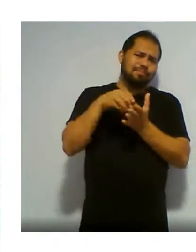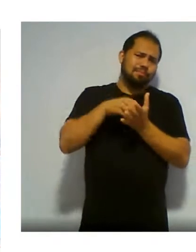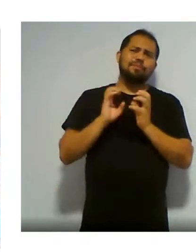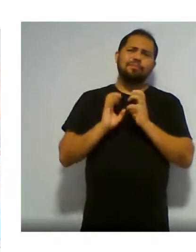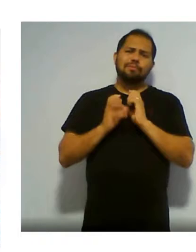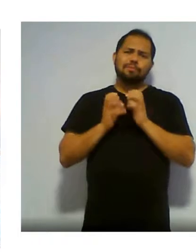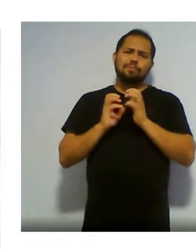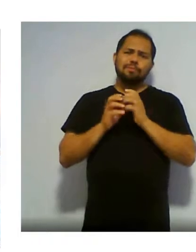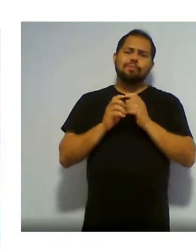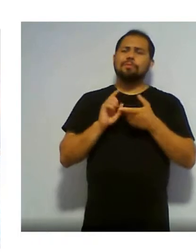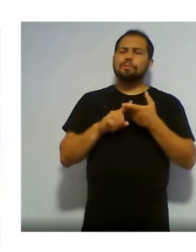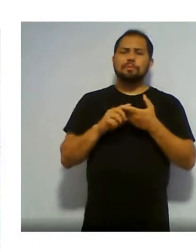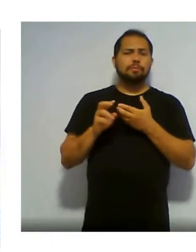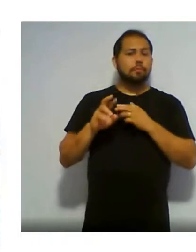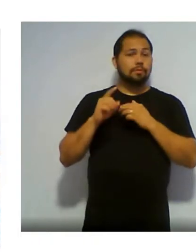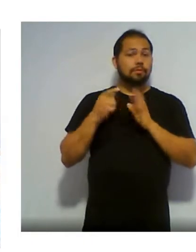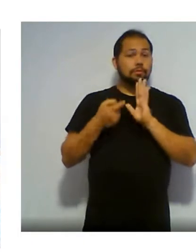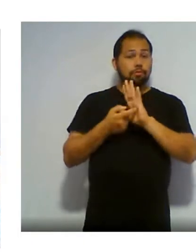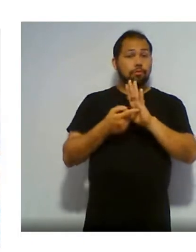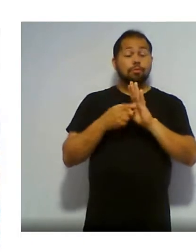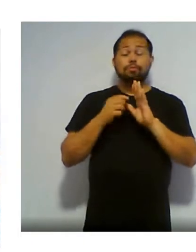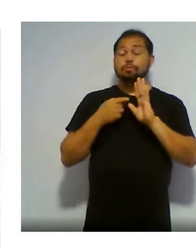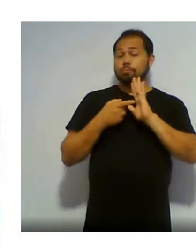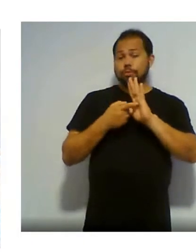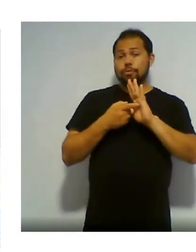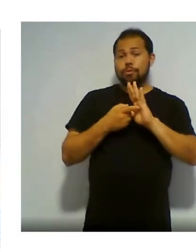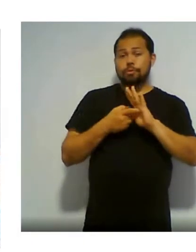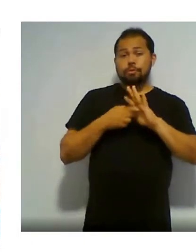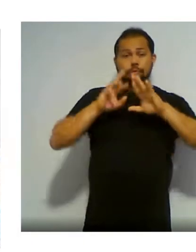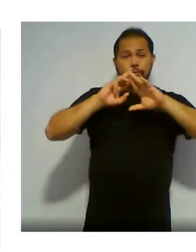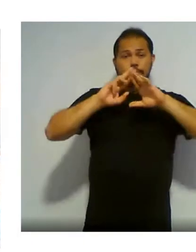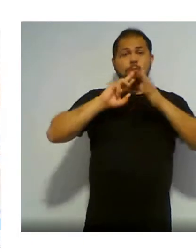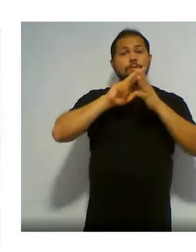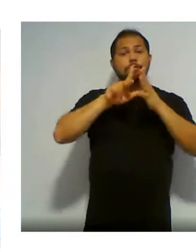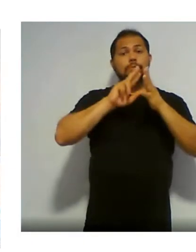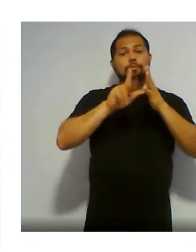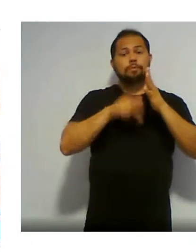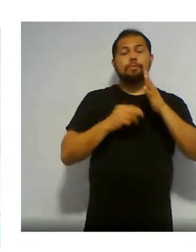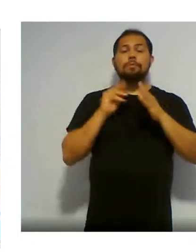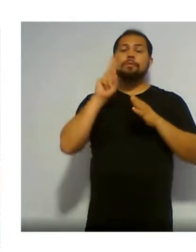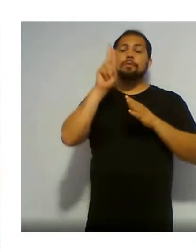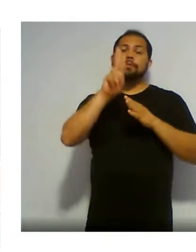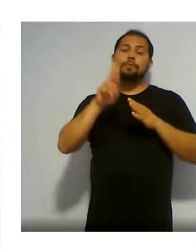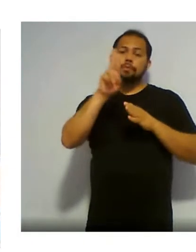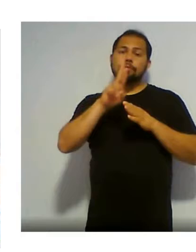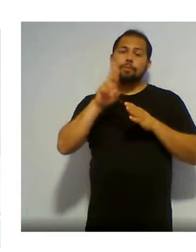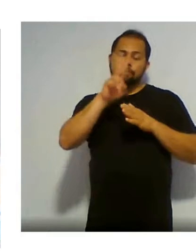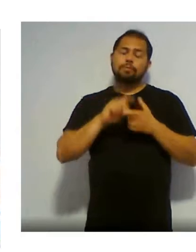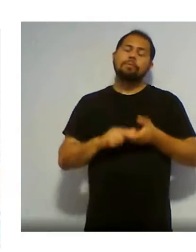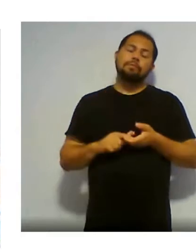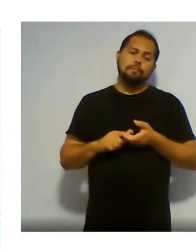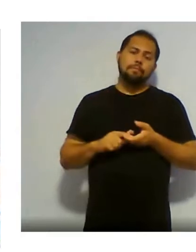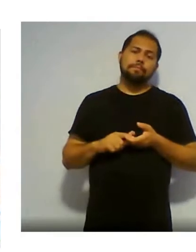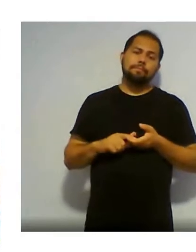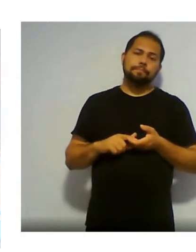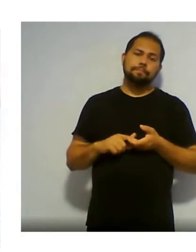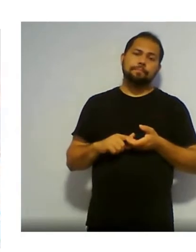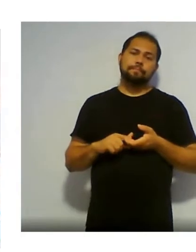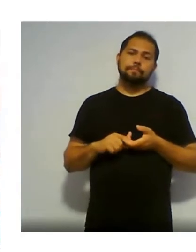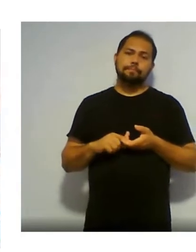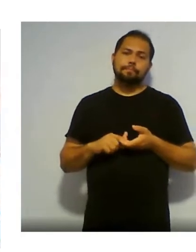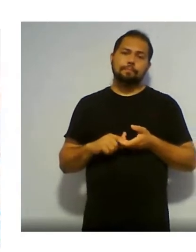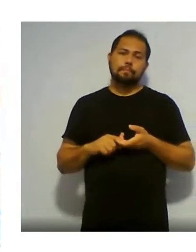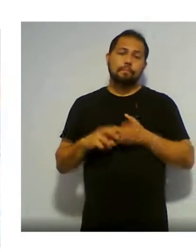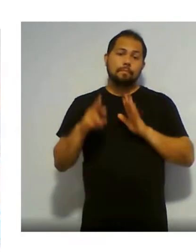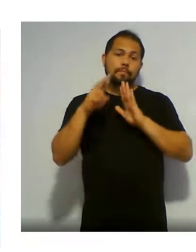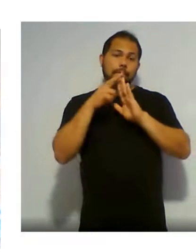A pessoa só está mostrando aí para vocês os diferentes tipos de uso, os diferentes tipos de aplicação. A regra dos